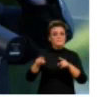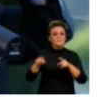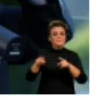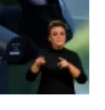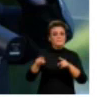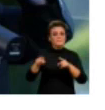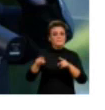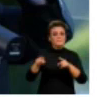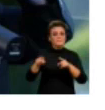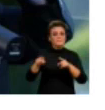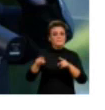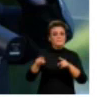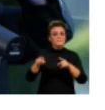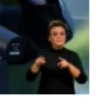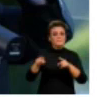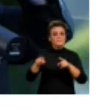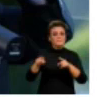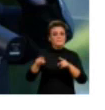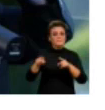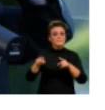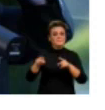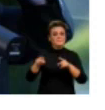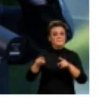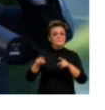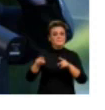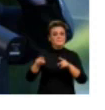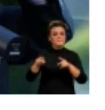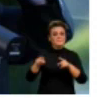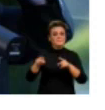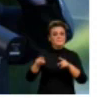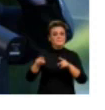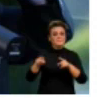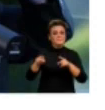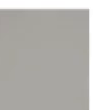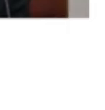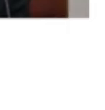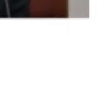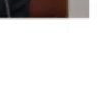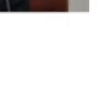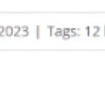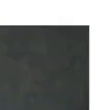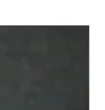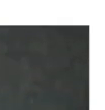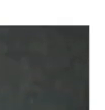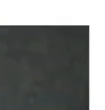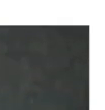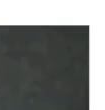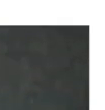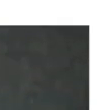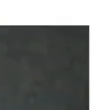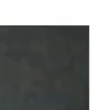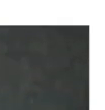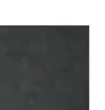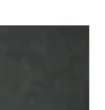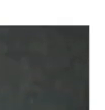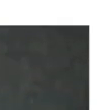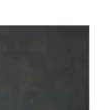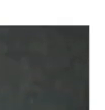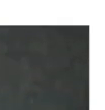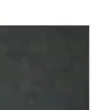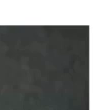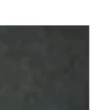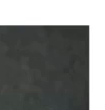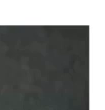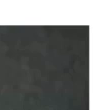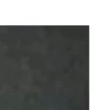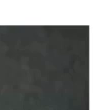terça-feira que as exigências europeias são inaceitáveis. Também temos que o ministro do STF,